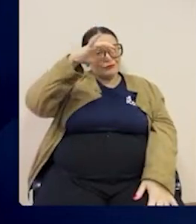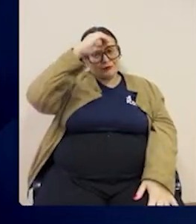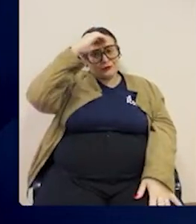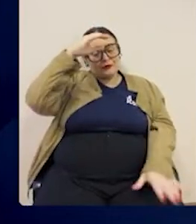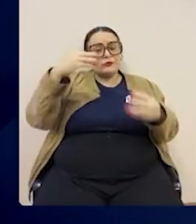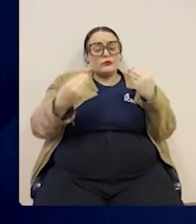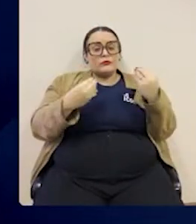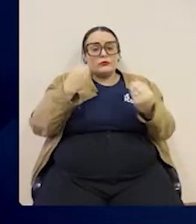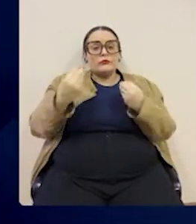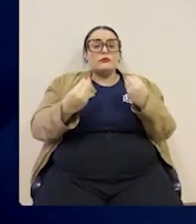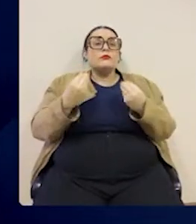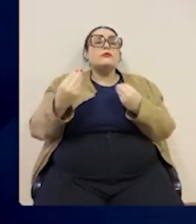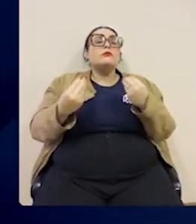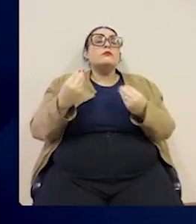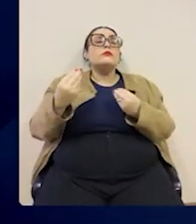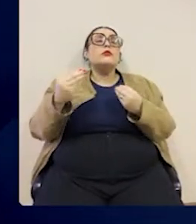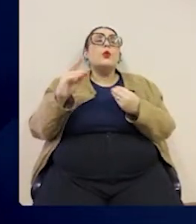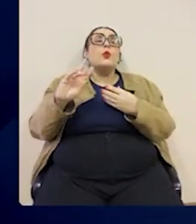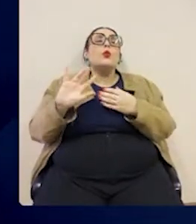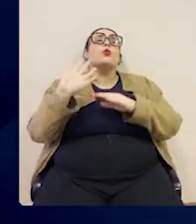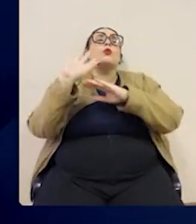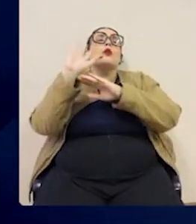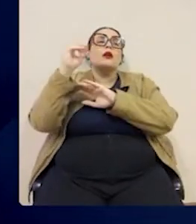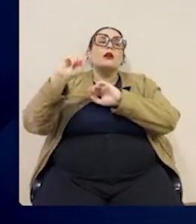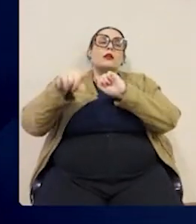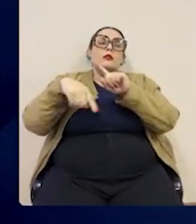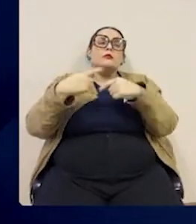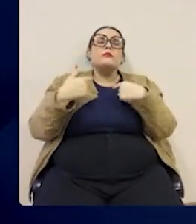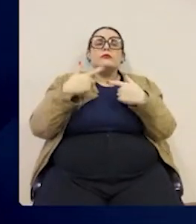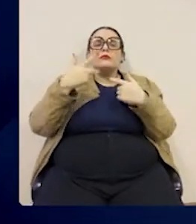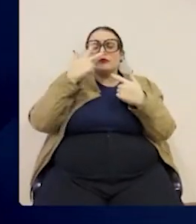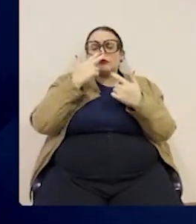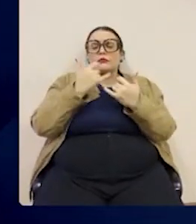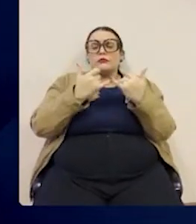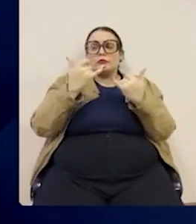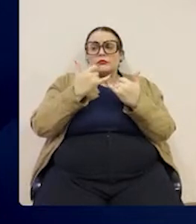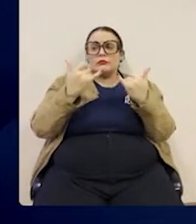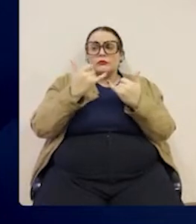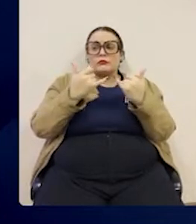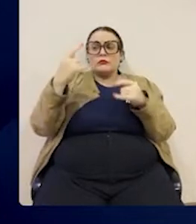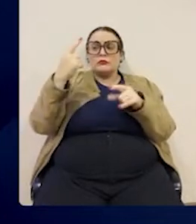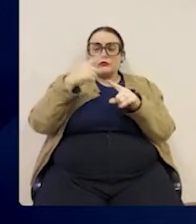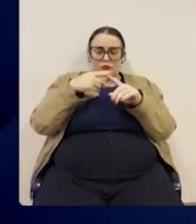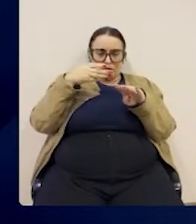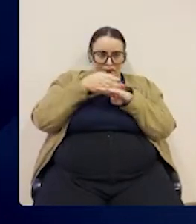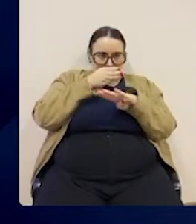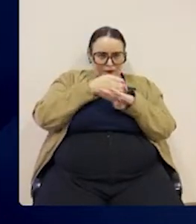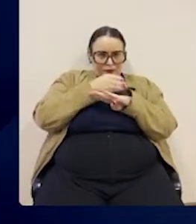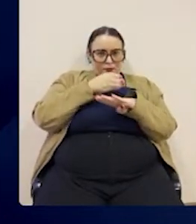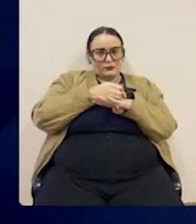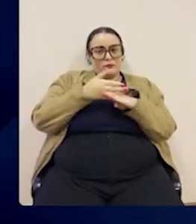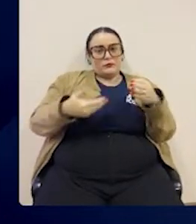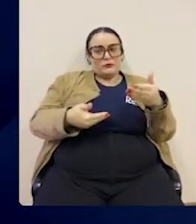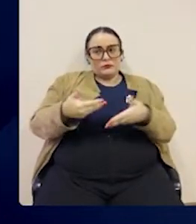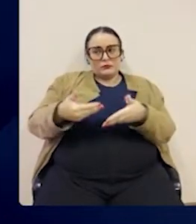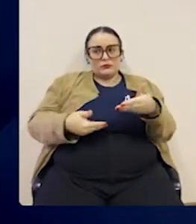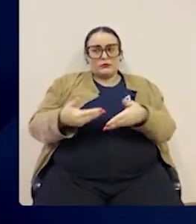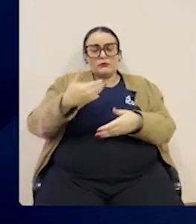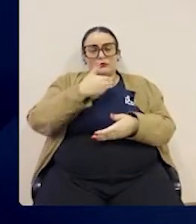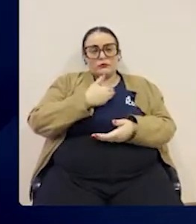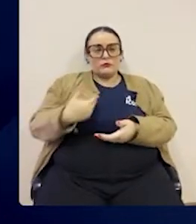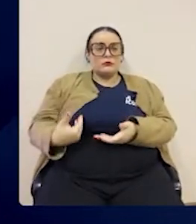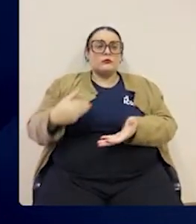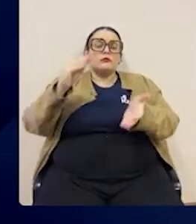os desfechos, mas eu arriscaria dizer que não seria muito diferente, visto que o acesso ainda aos serviços públicos ele também é